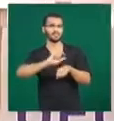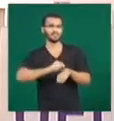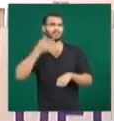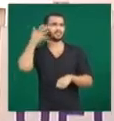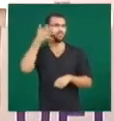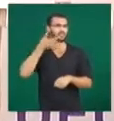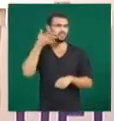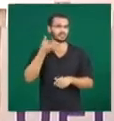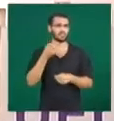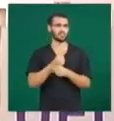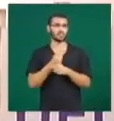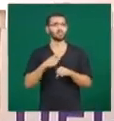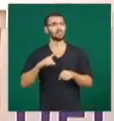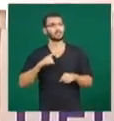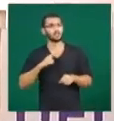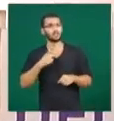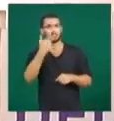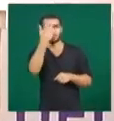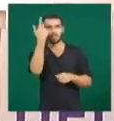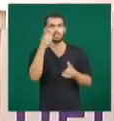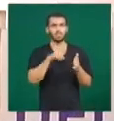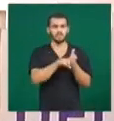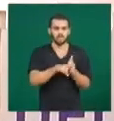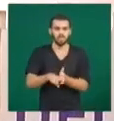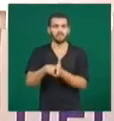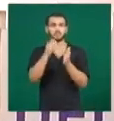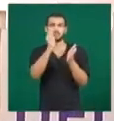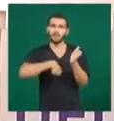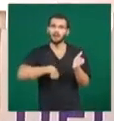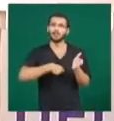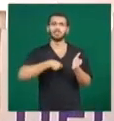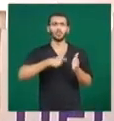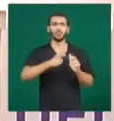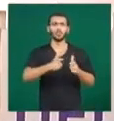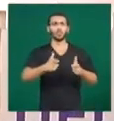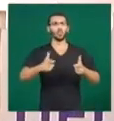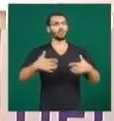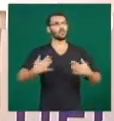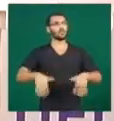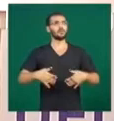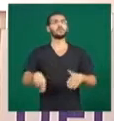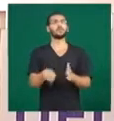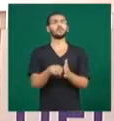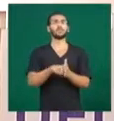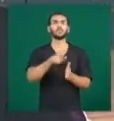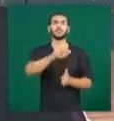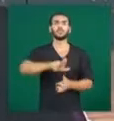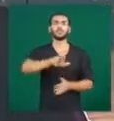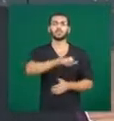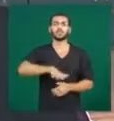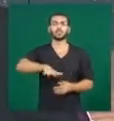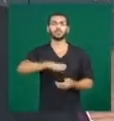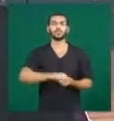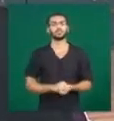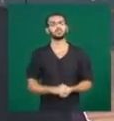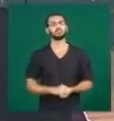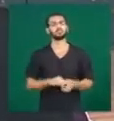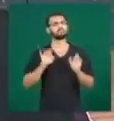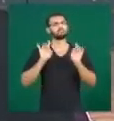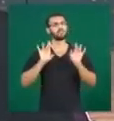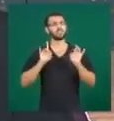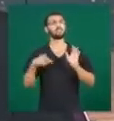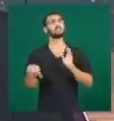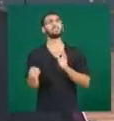ano, teve recorde também no número de trabalhos inscritos de pesquisadores de Uberlândia e região. Ele é muito importante, né, para o curso de